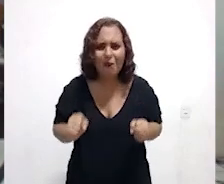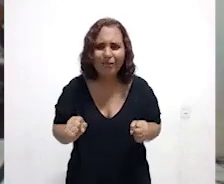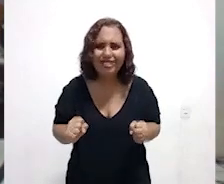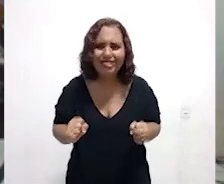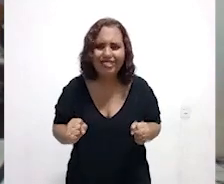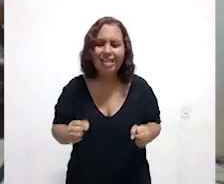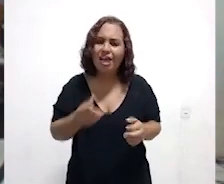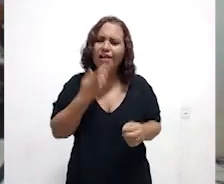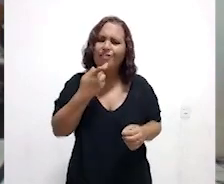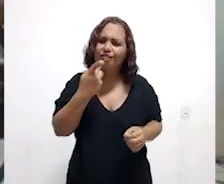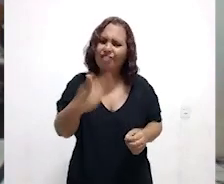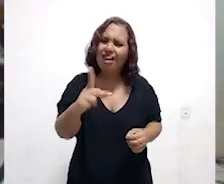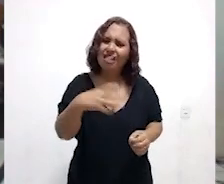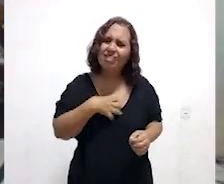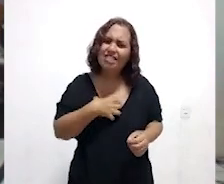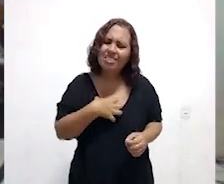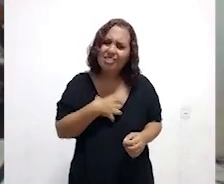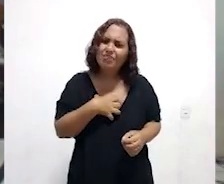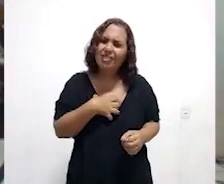seu interior.